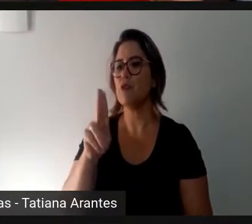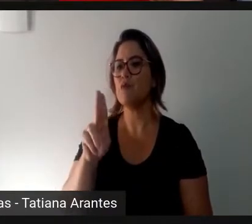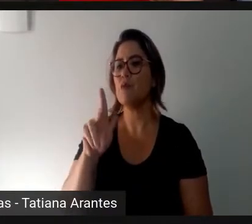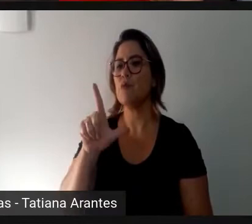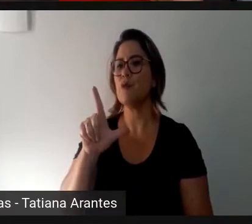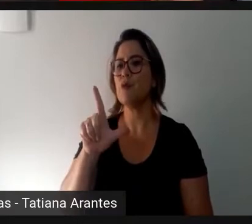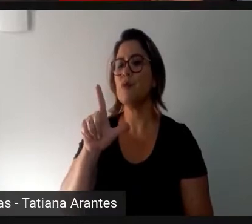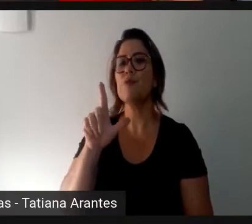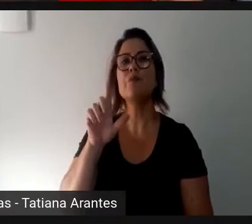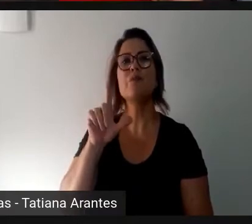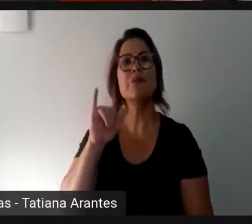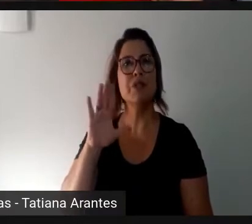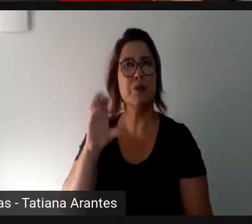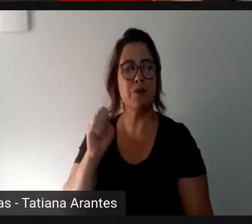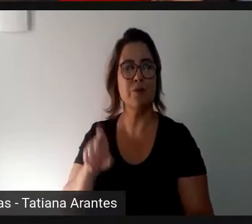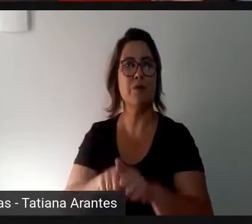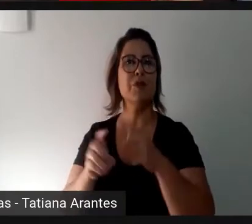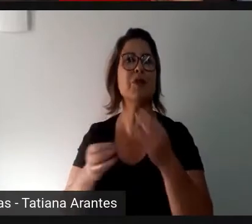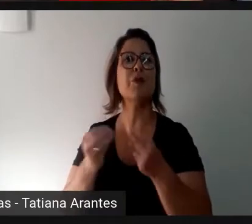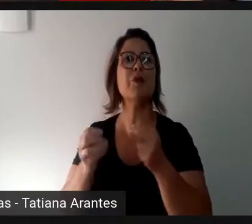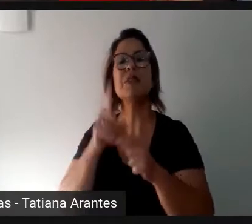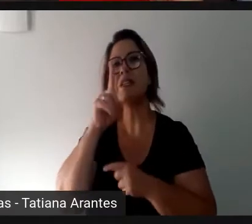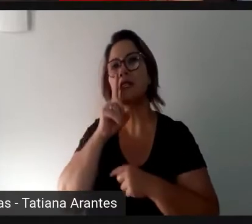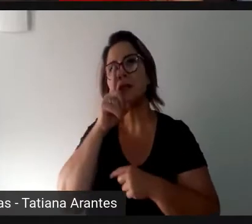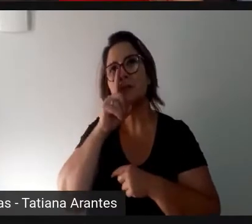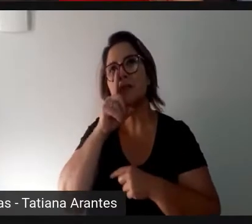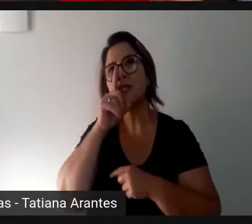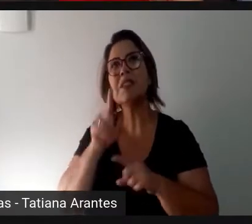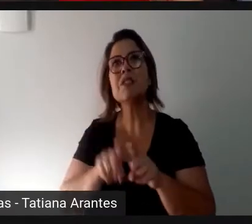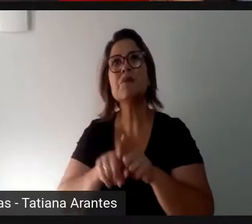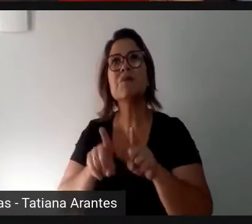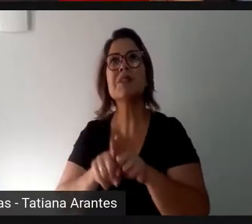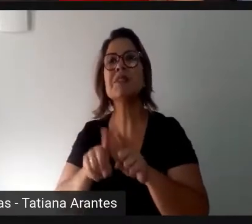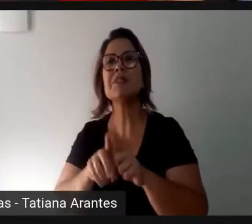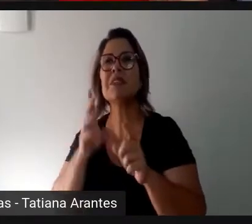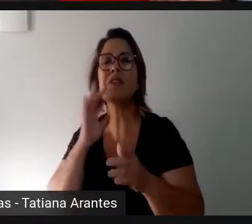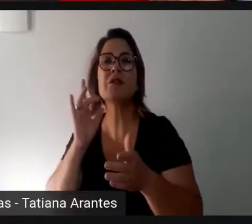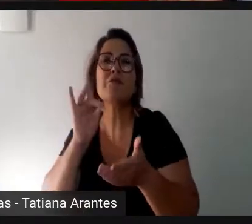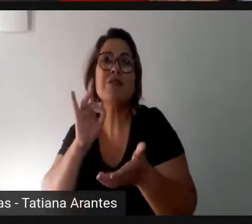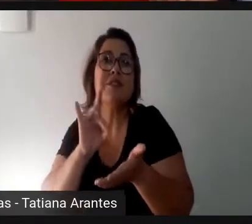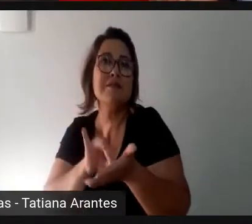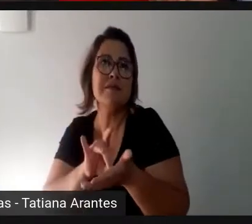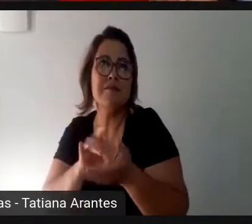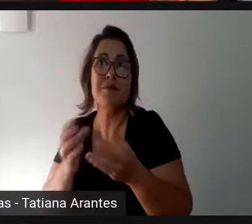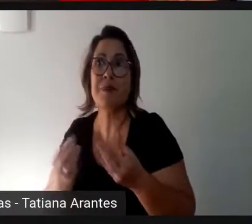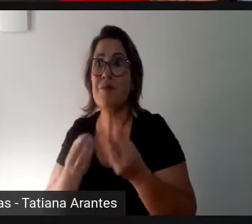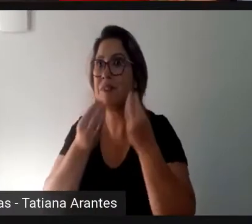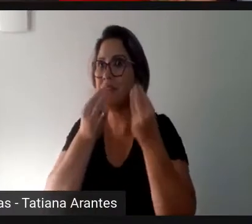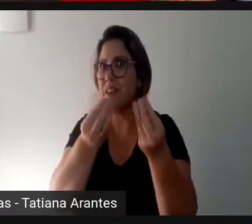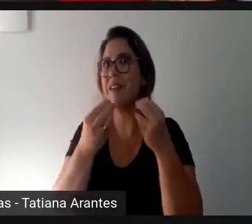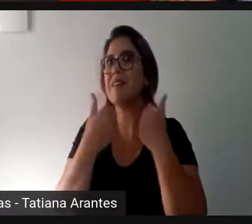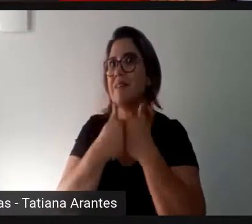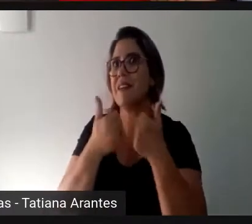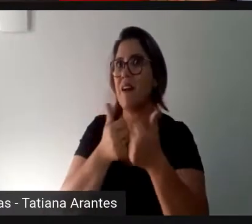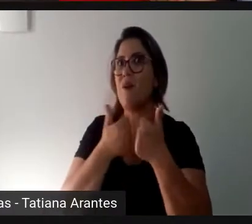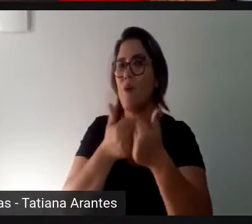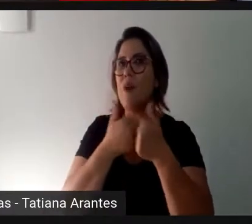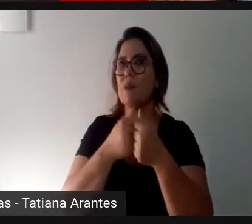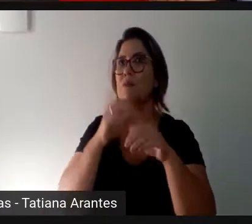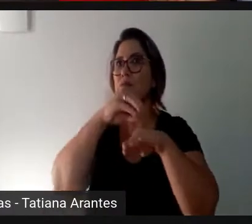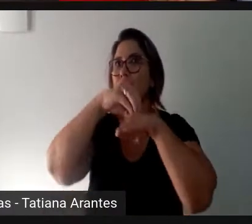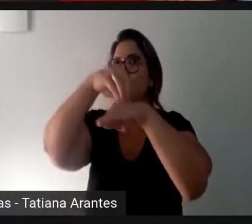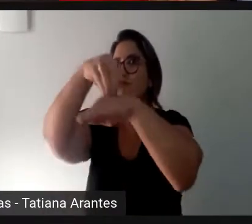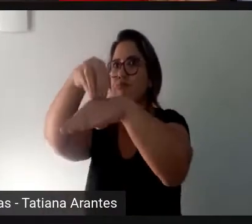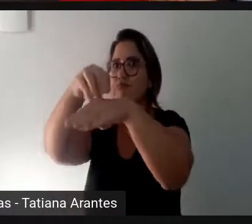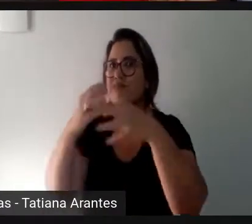meio. Então, a gestão de risco é muito delicada, mas ela tem que ter gestão de eficiência, porque em algum momento eu vou ter que entregar o transporte. Então, risco é risco